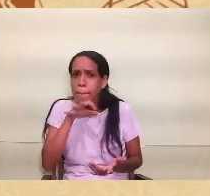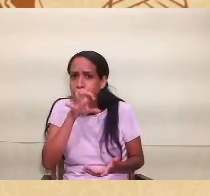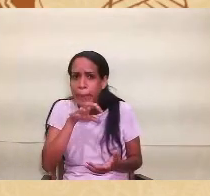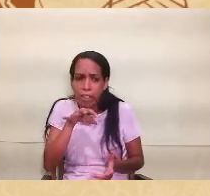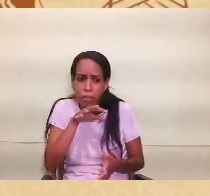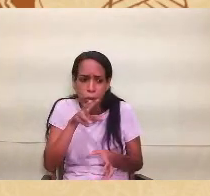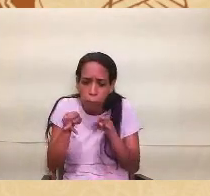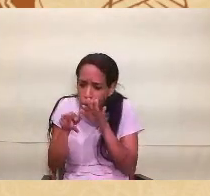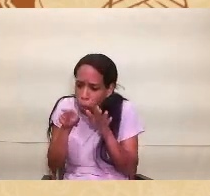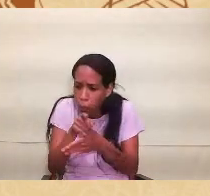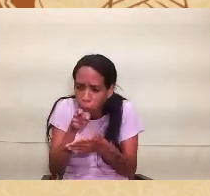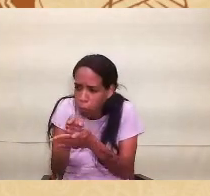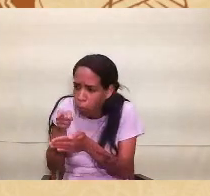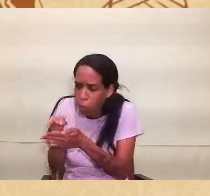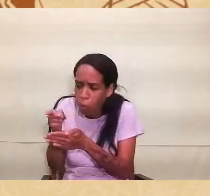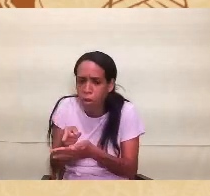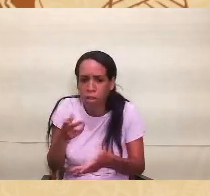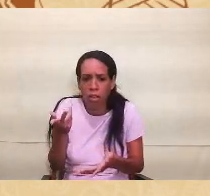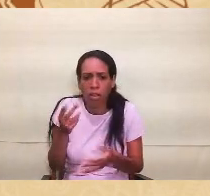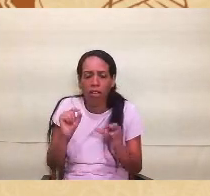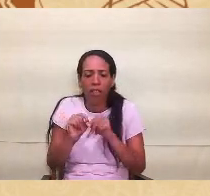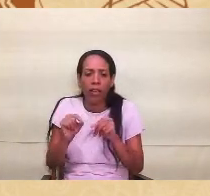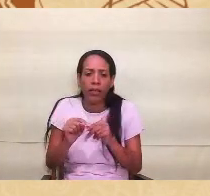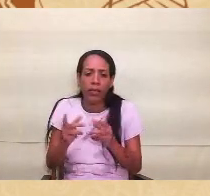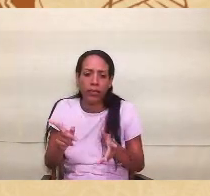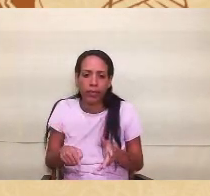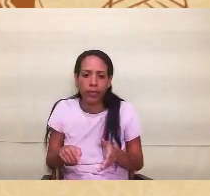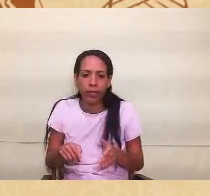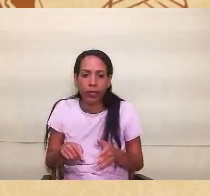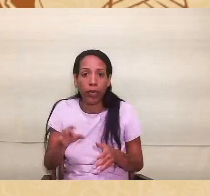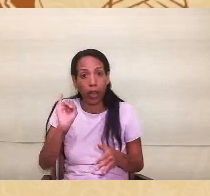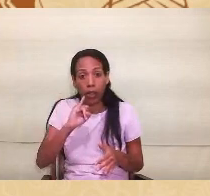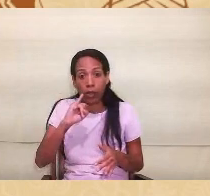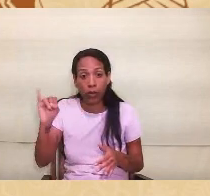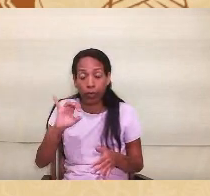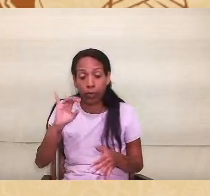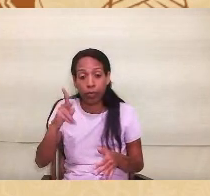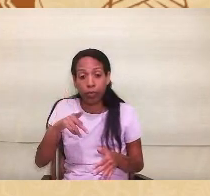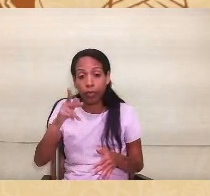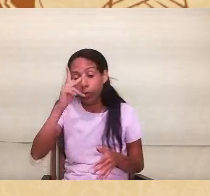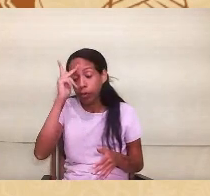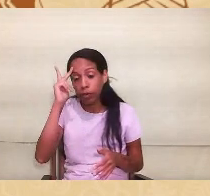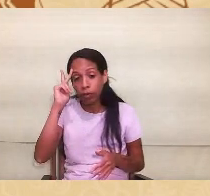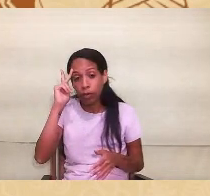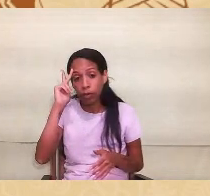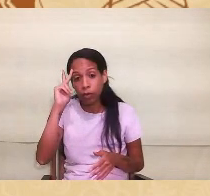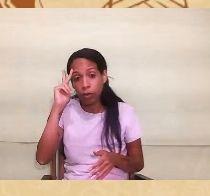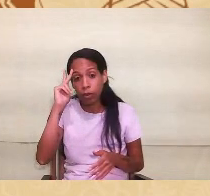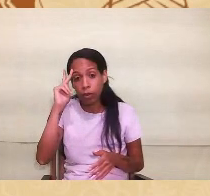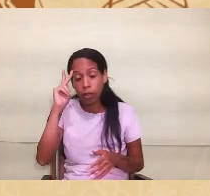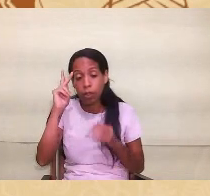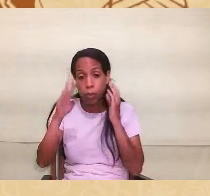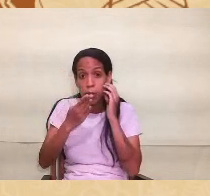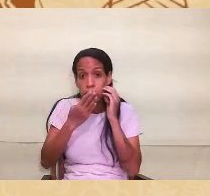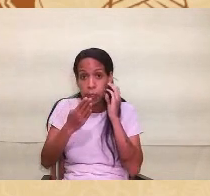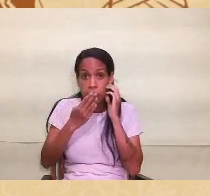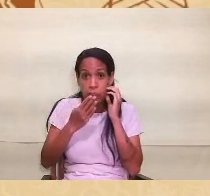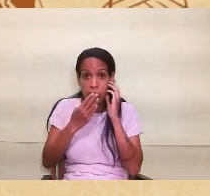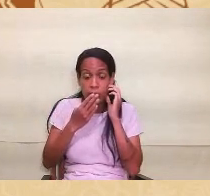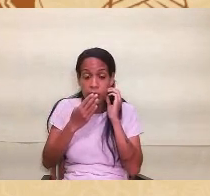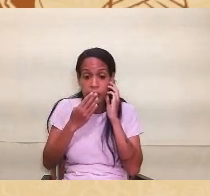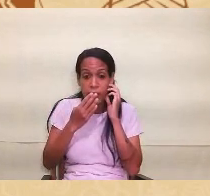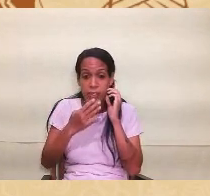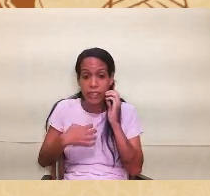pelos aqueles que querem fazer especulação. O ideal seria o movimento indígena amadurecer na